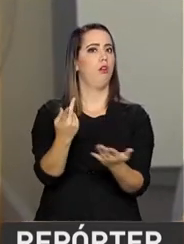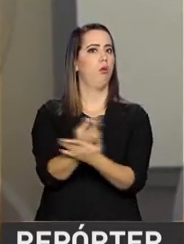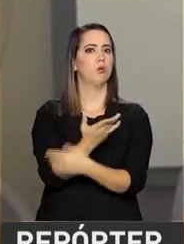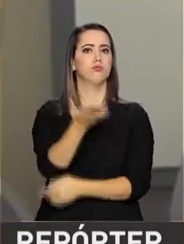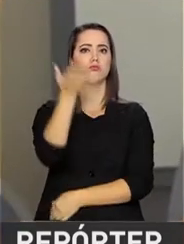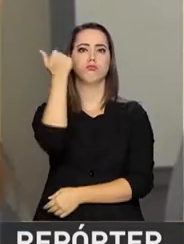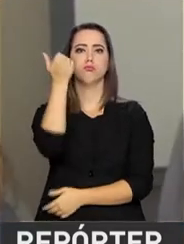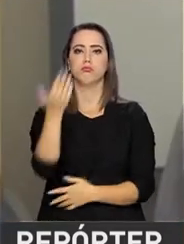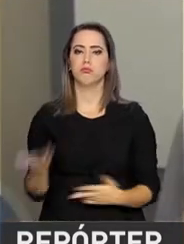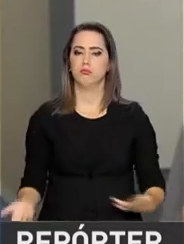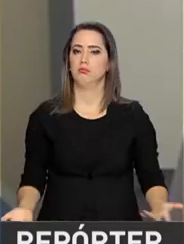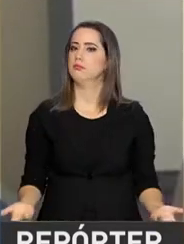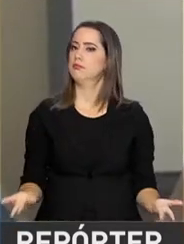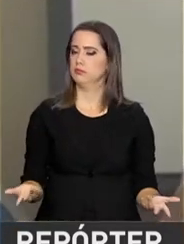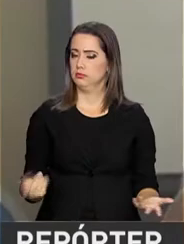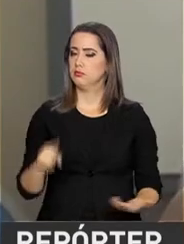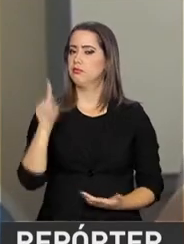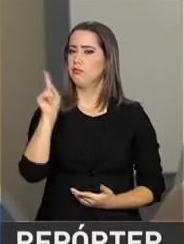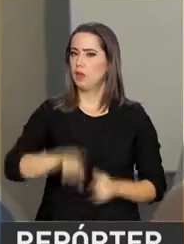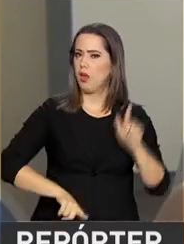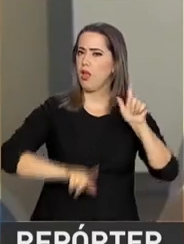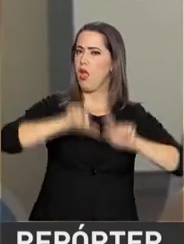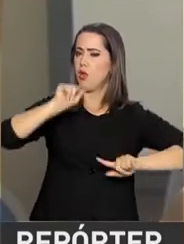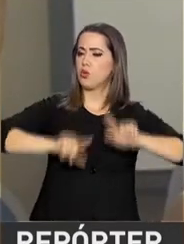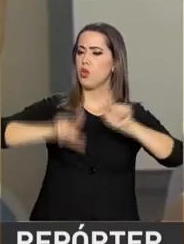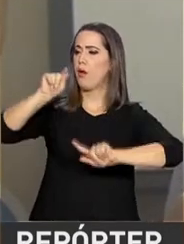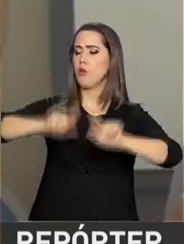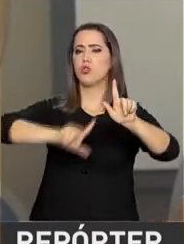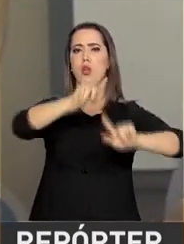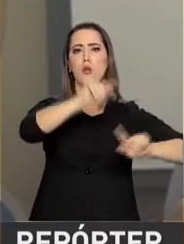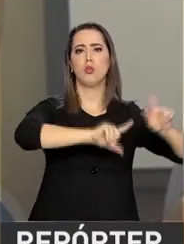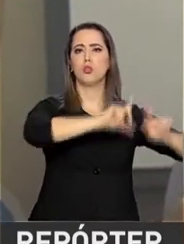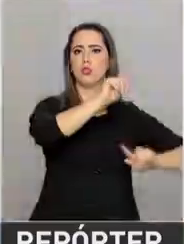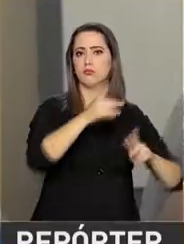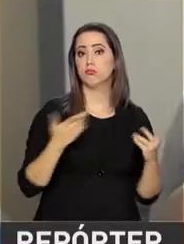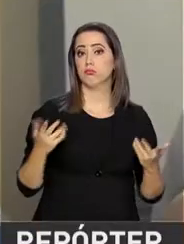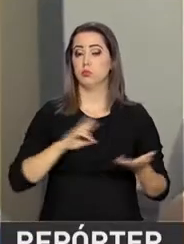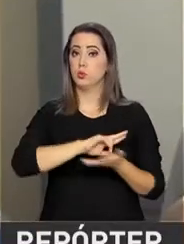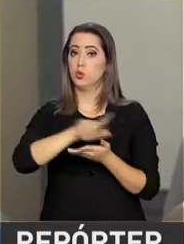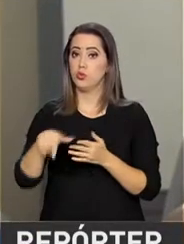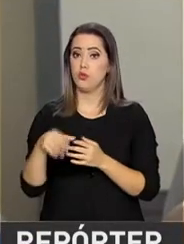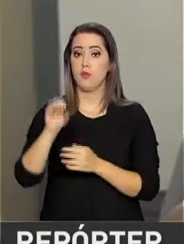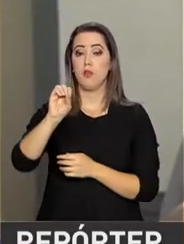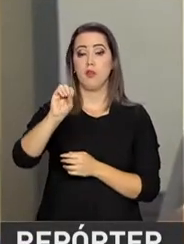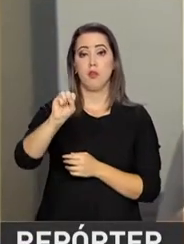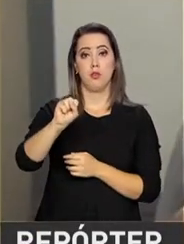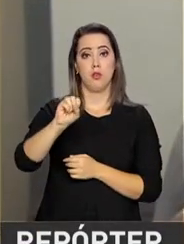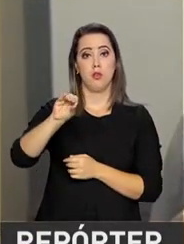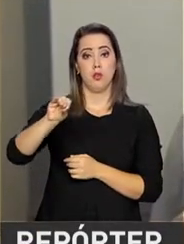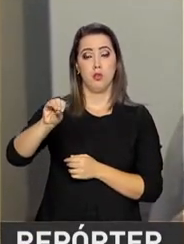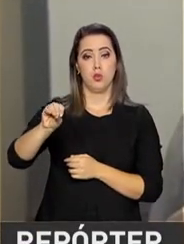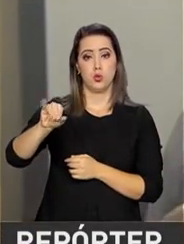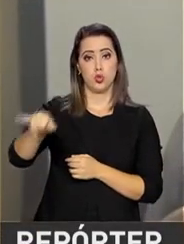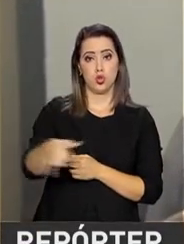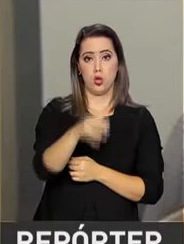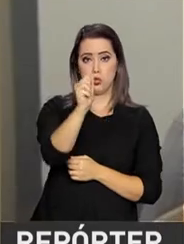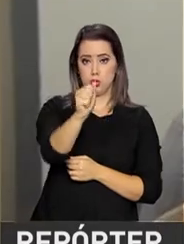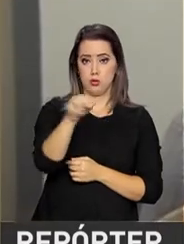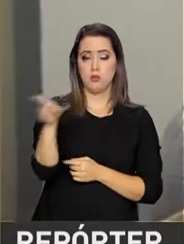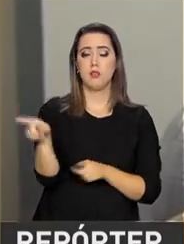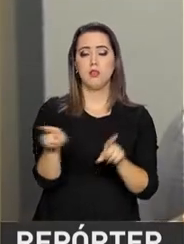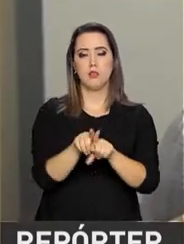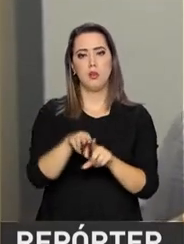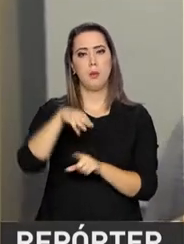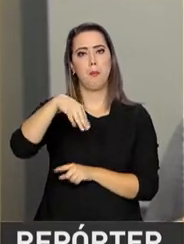a safra brasileira então são restos de vários produtos como a soja eo milho foram os dois fatores aumento de área mas principalmente às condições